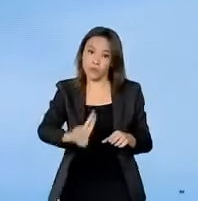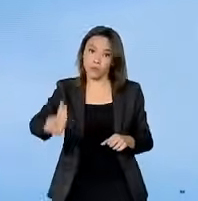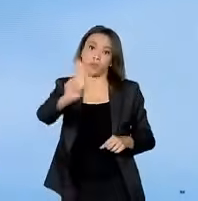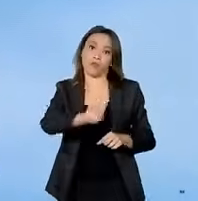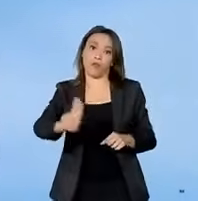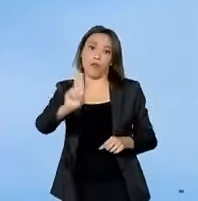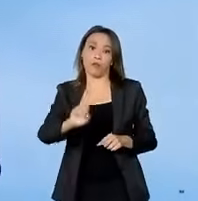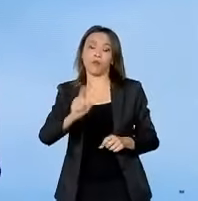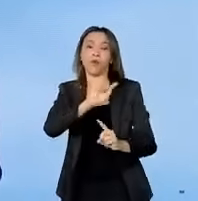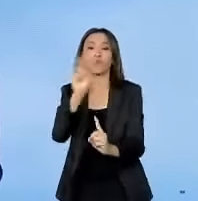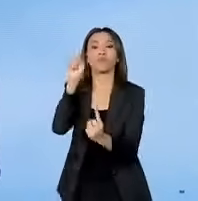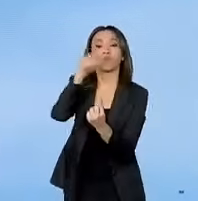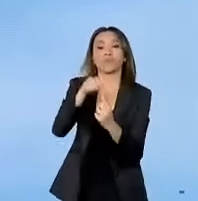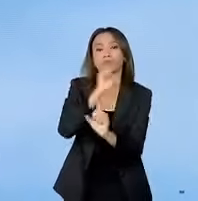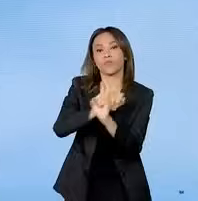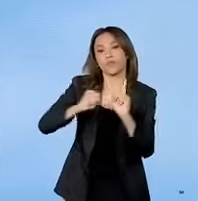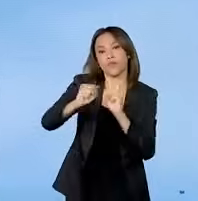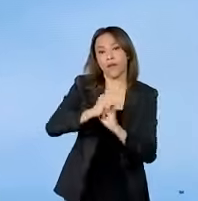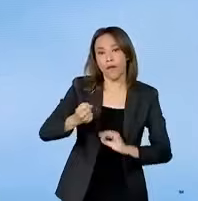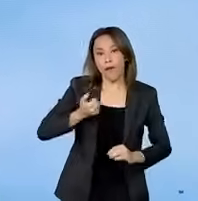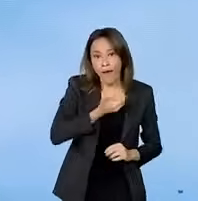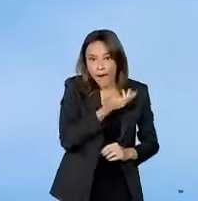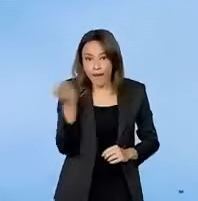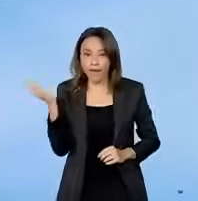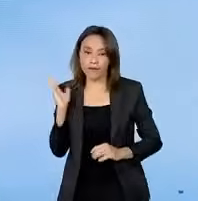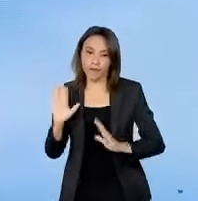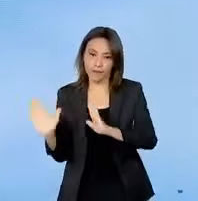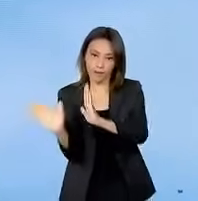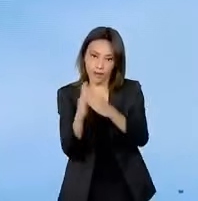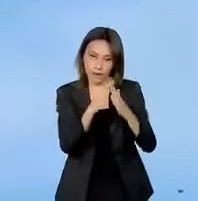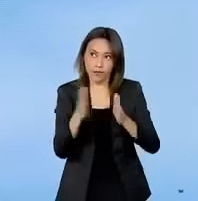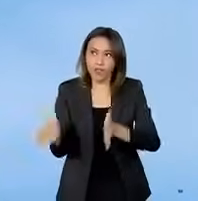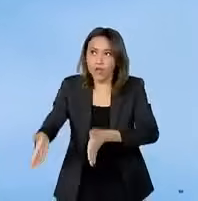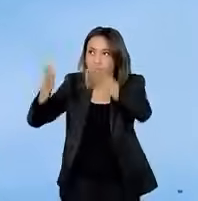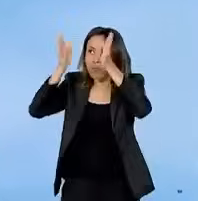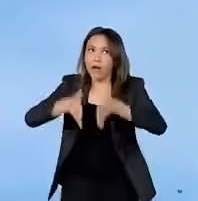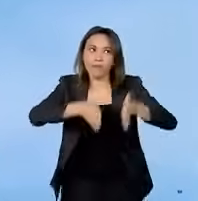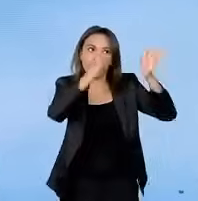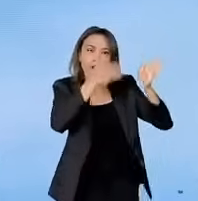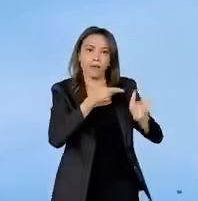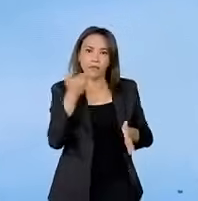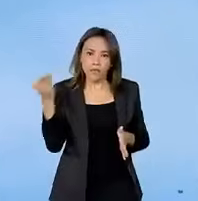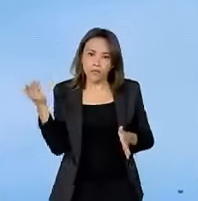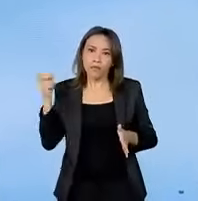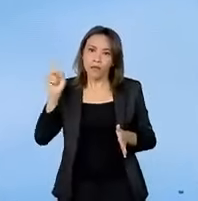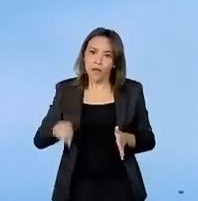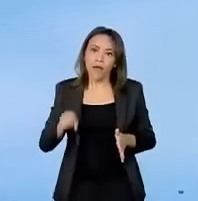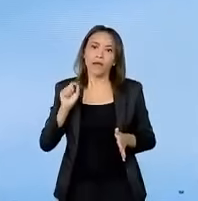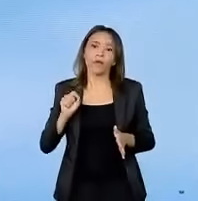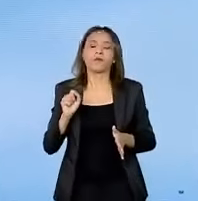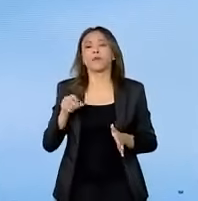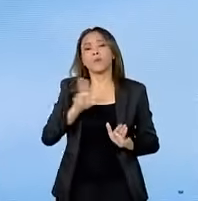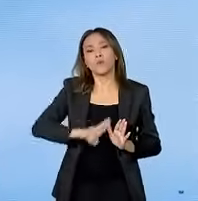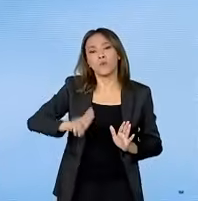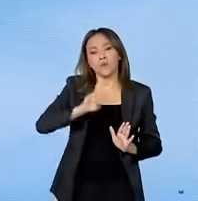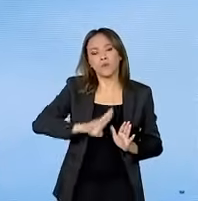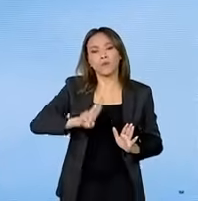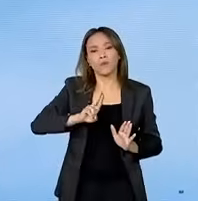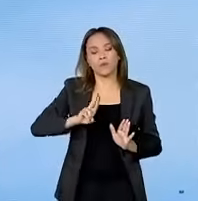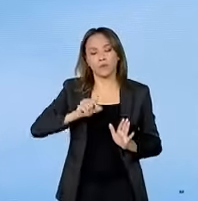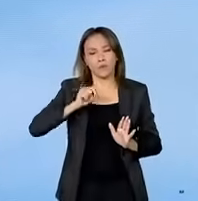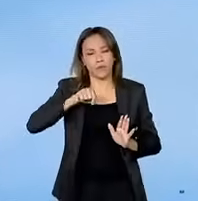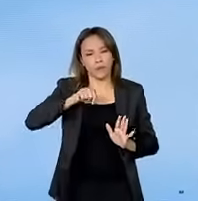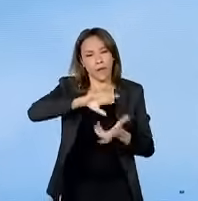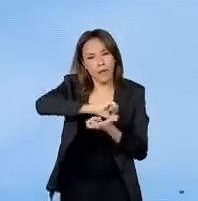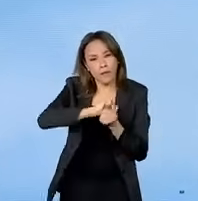Vida Entidade. Essas moradias serão objeto de requalificação por meio do retrofit para readequação